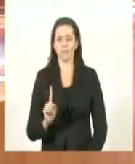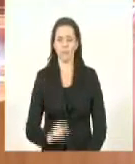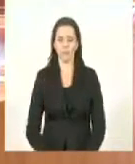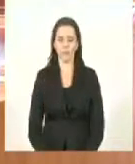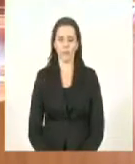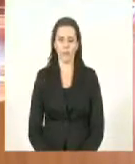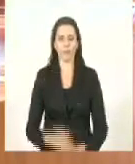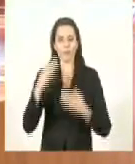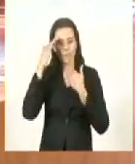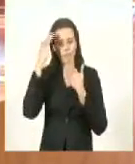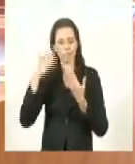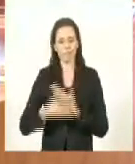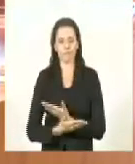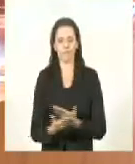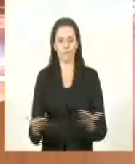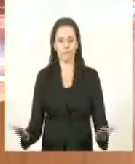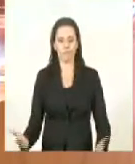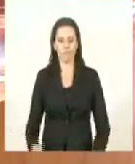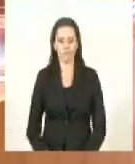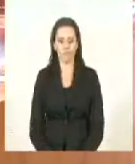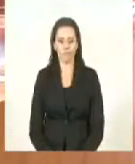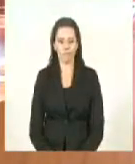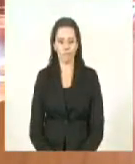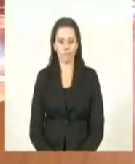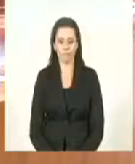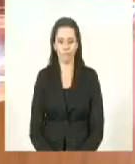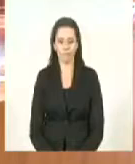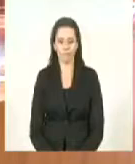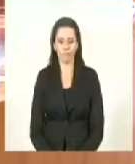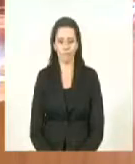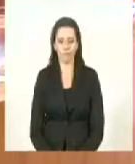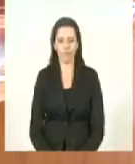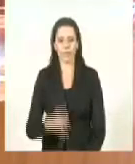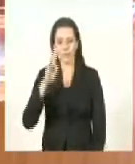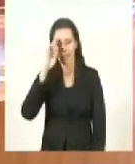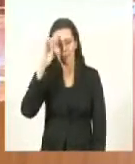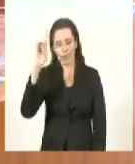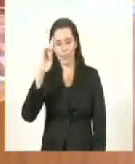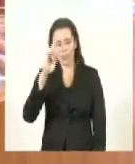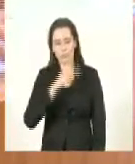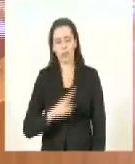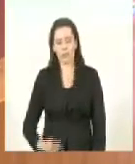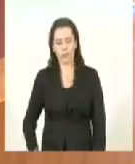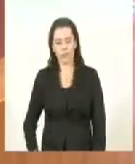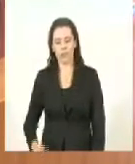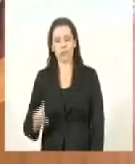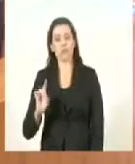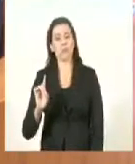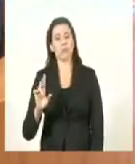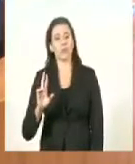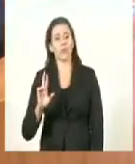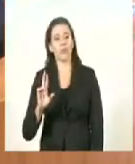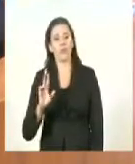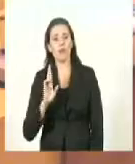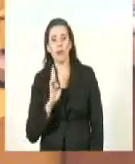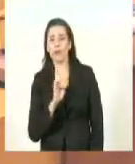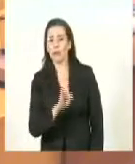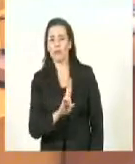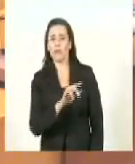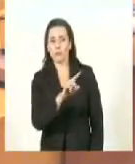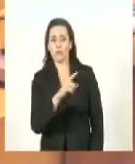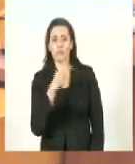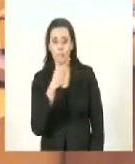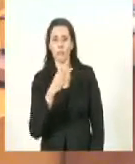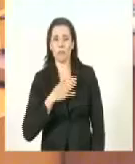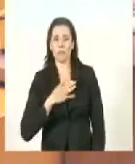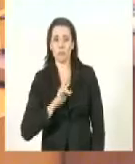obrigado a todos. Senhor presidente, eu fui mencionado, queria só dar Adriano Sarney, só para dar uma explicação. Em primeiro